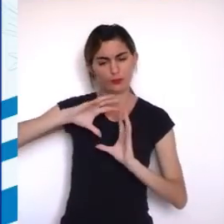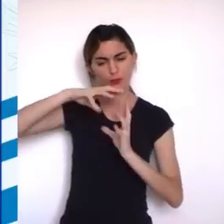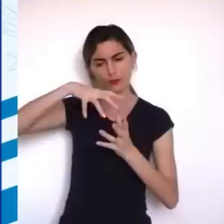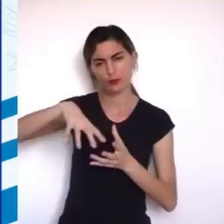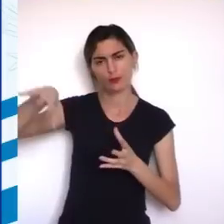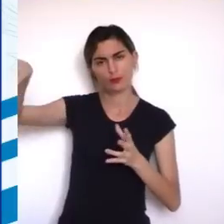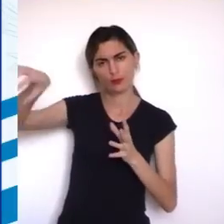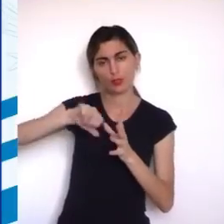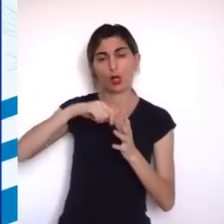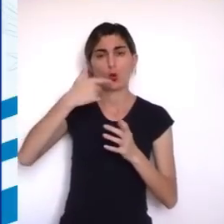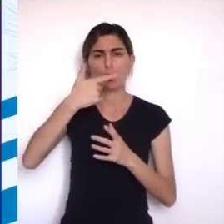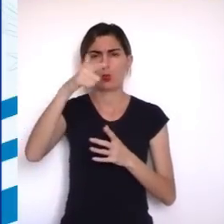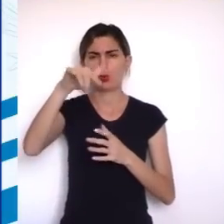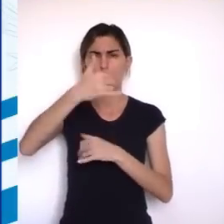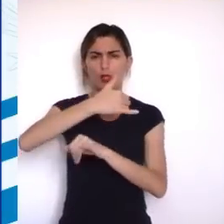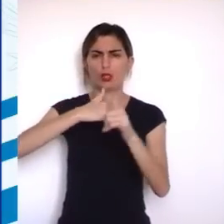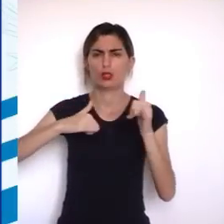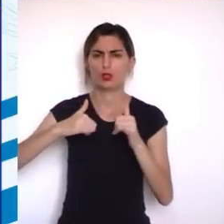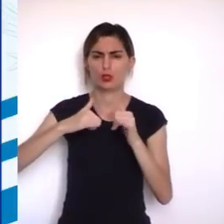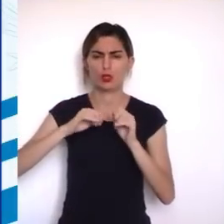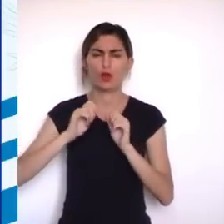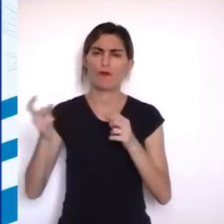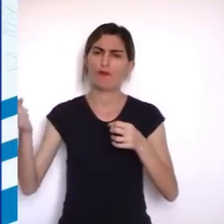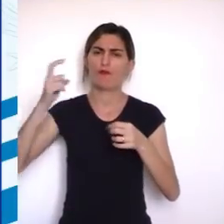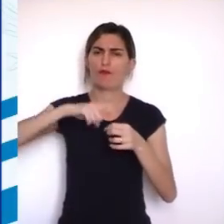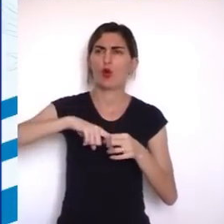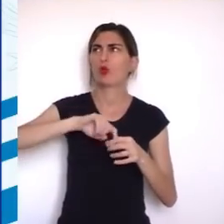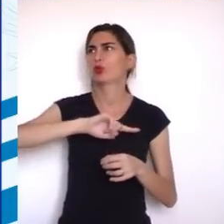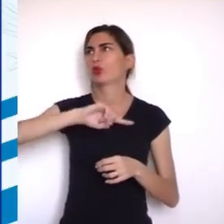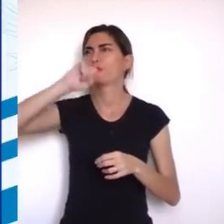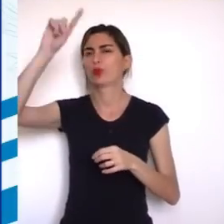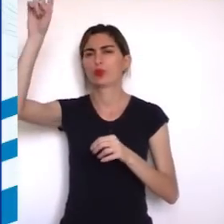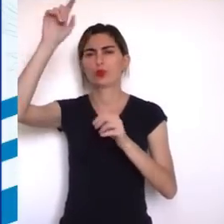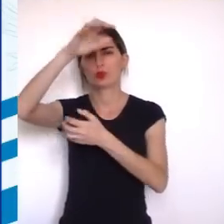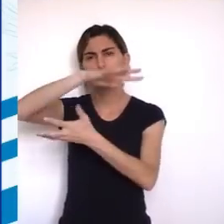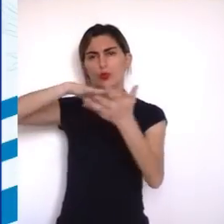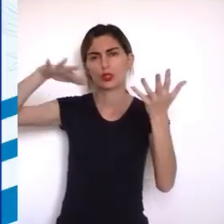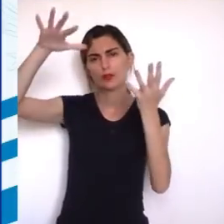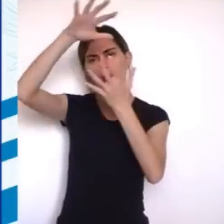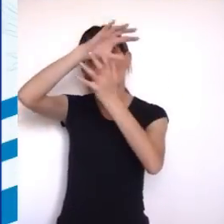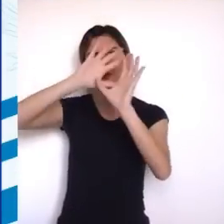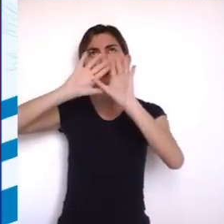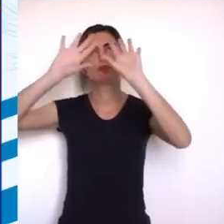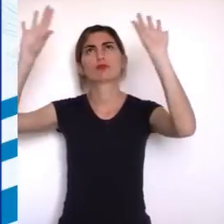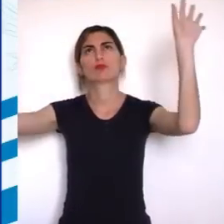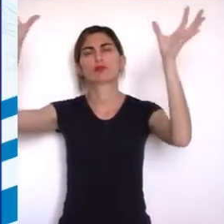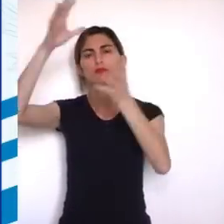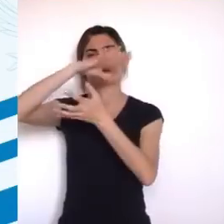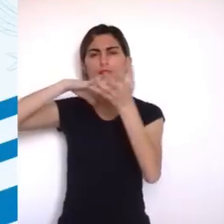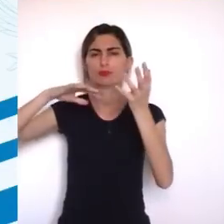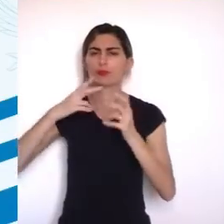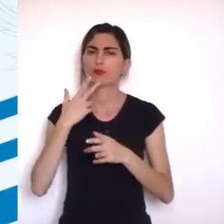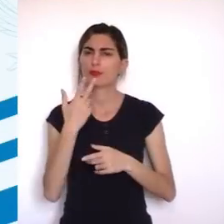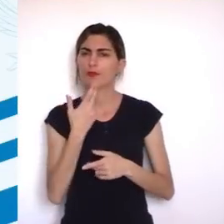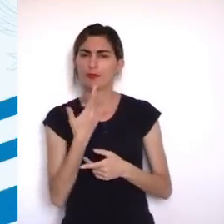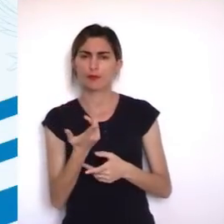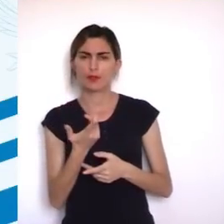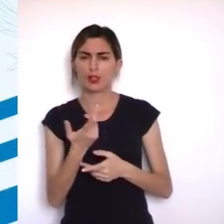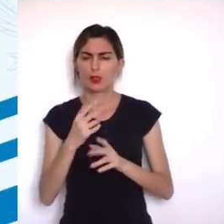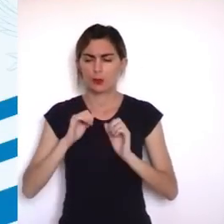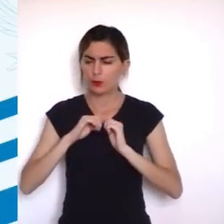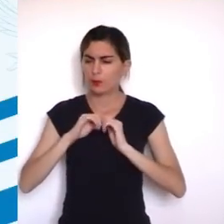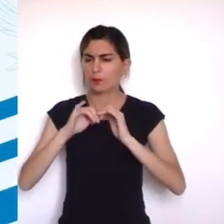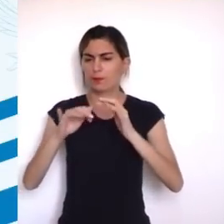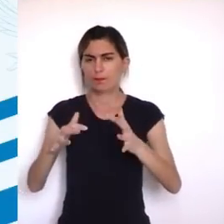no nosso planeta e a outra parte dela vai voltar para o universo, né? E daí,